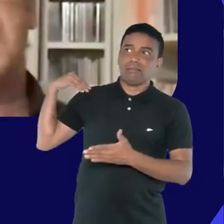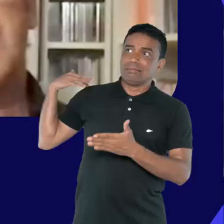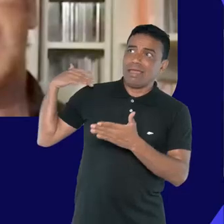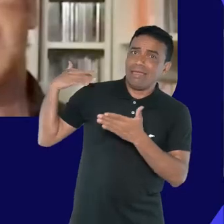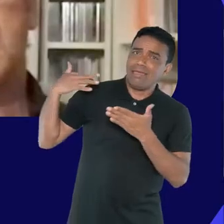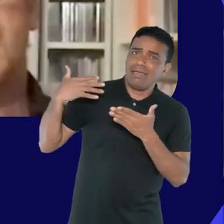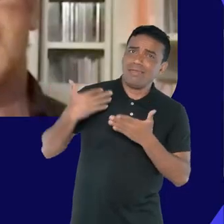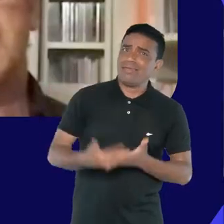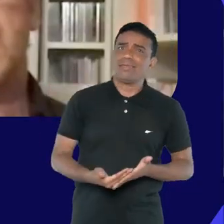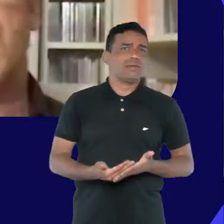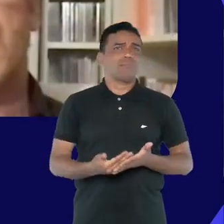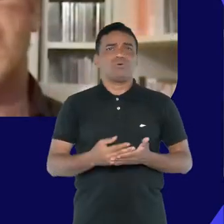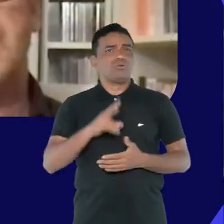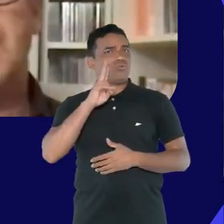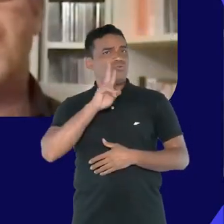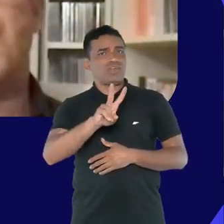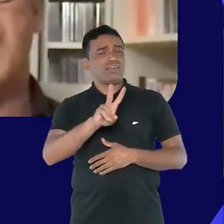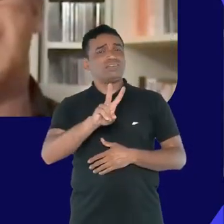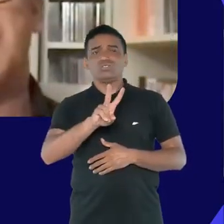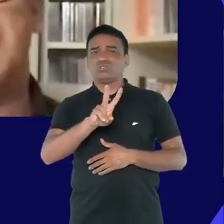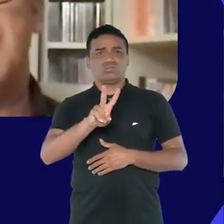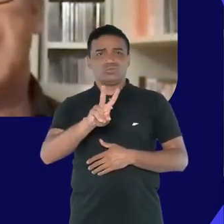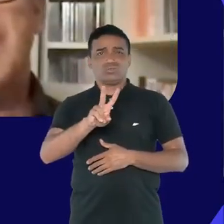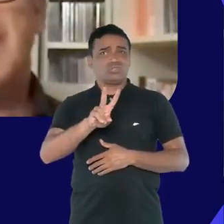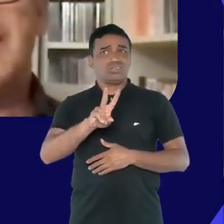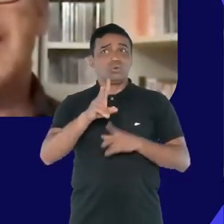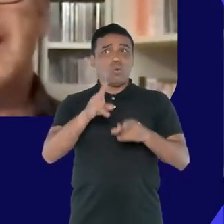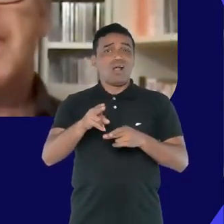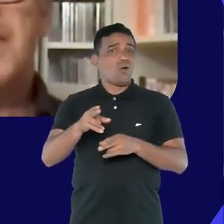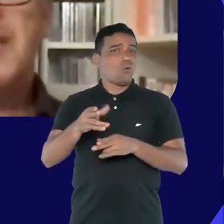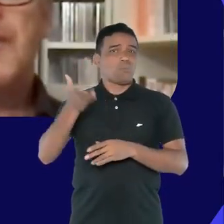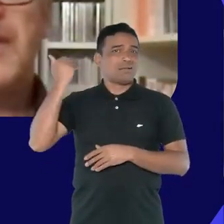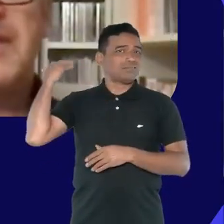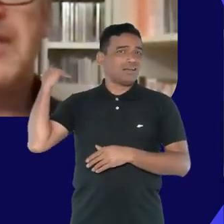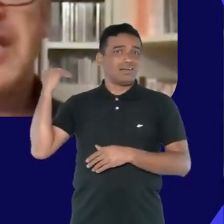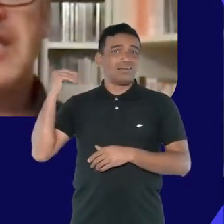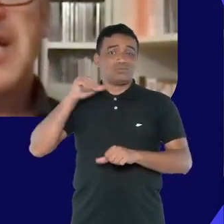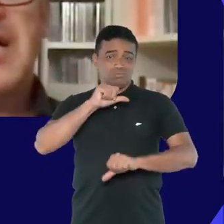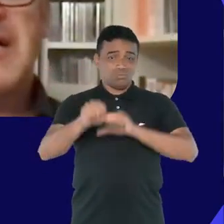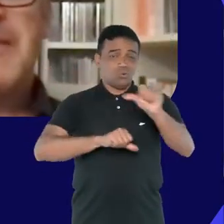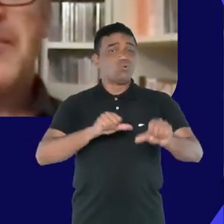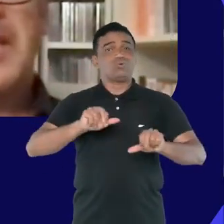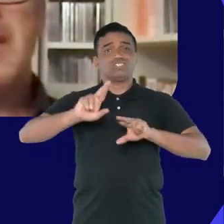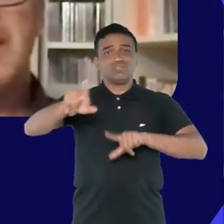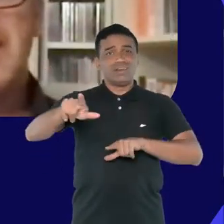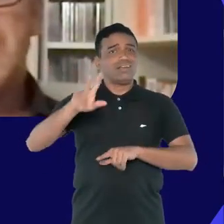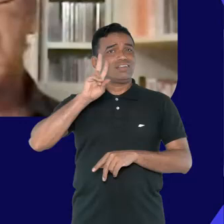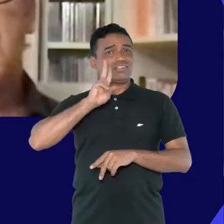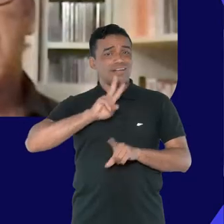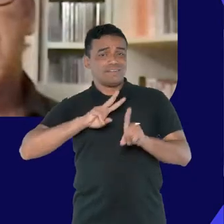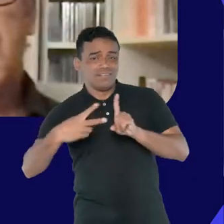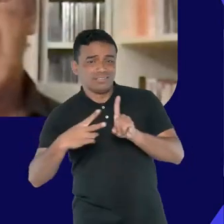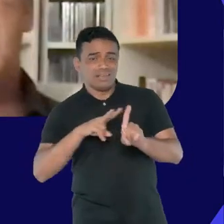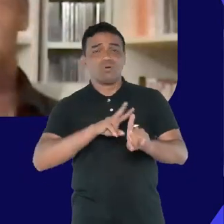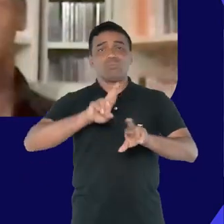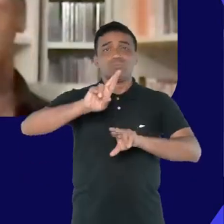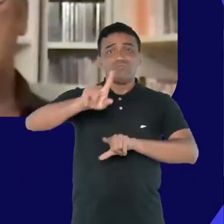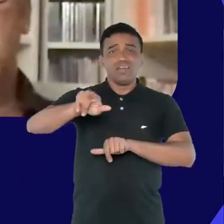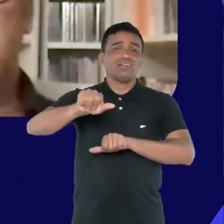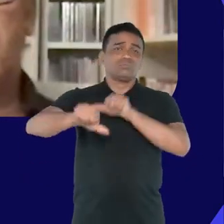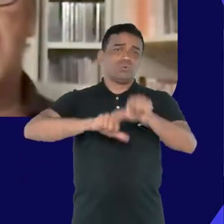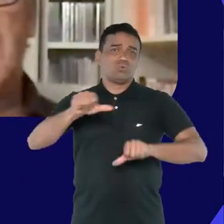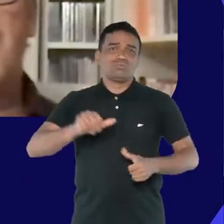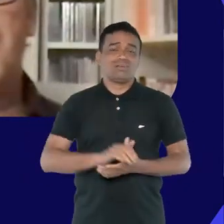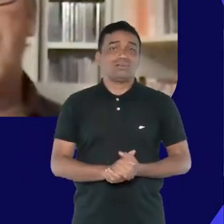não veja certas coisas de uma forma diferente. E que muitas vezes, lá está, dentro desses